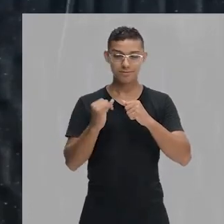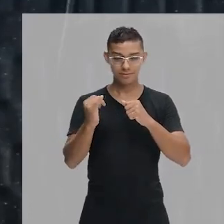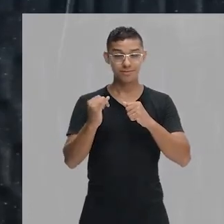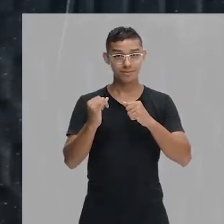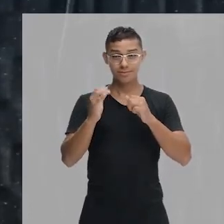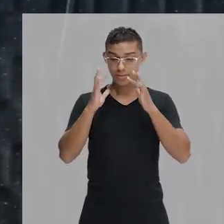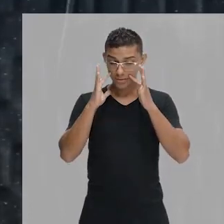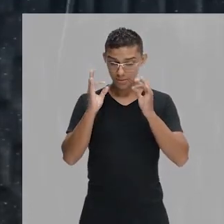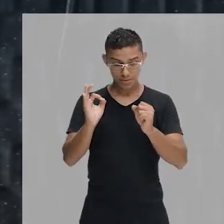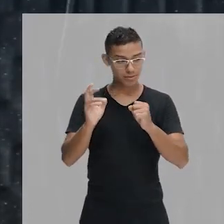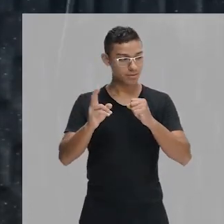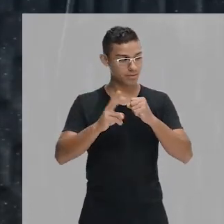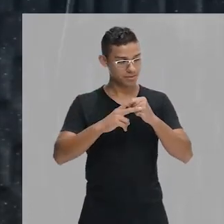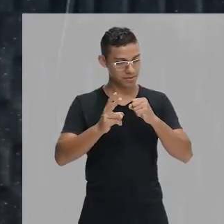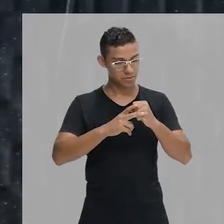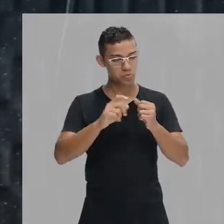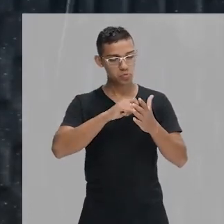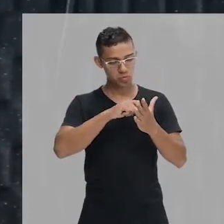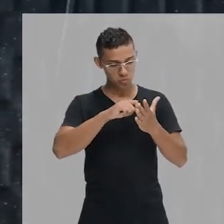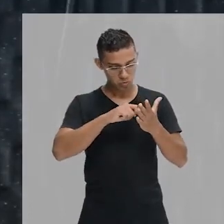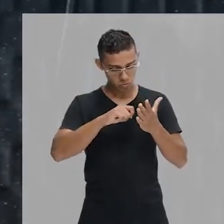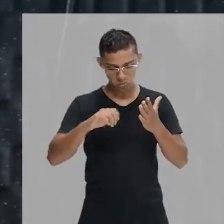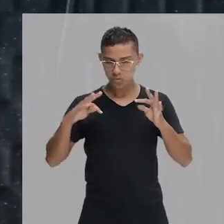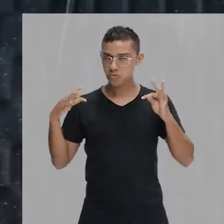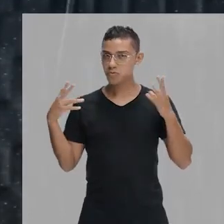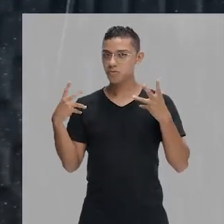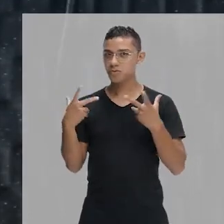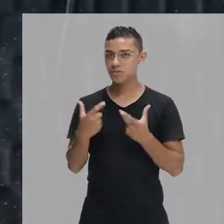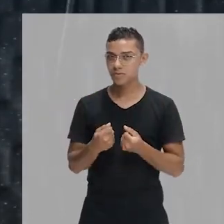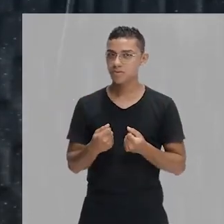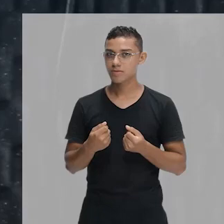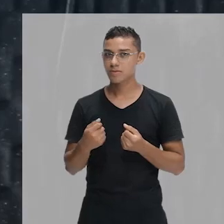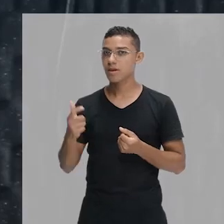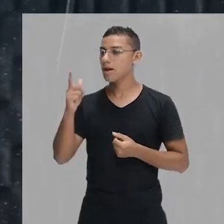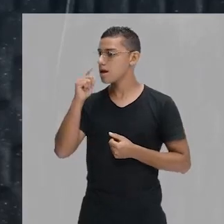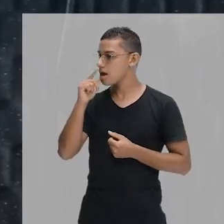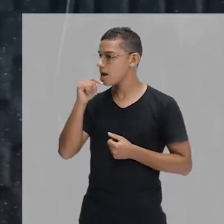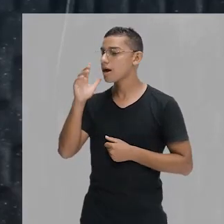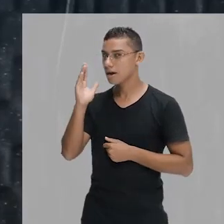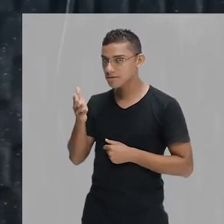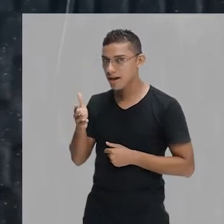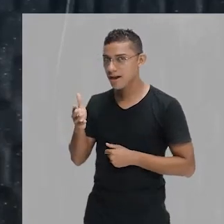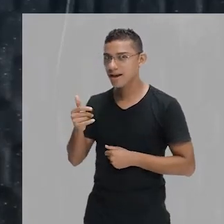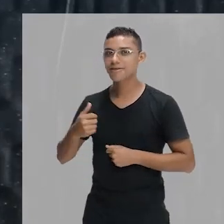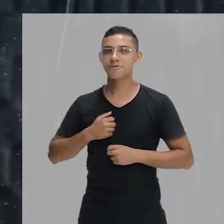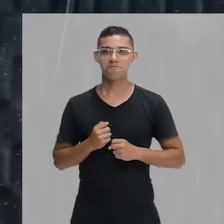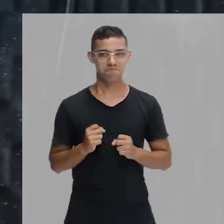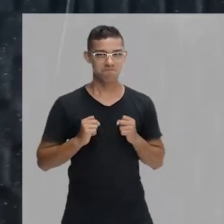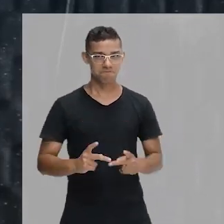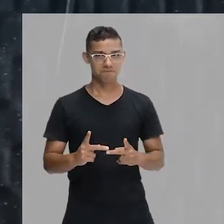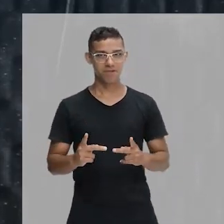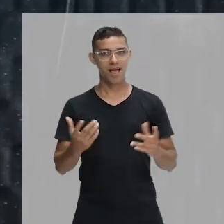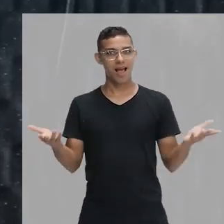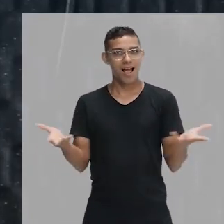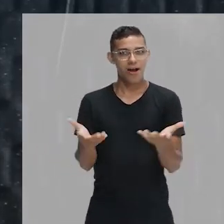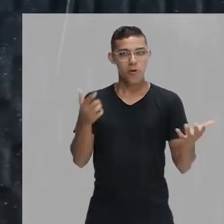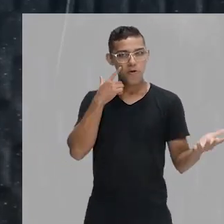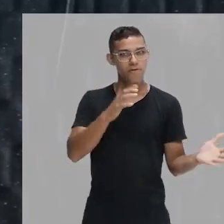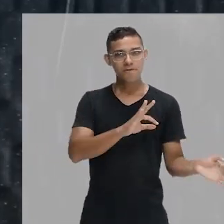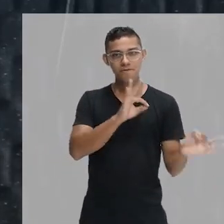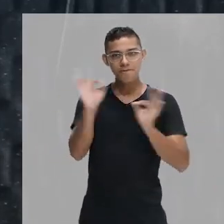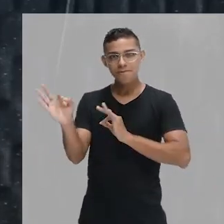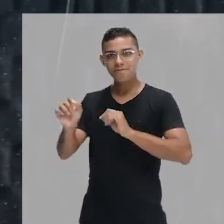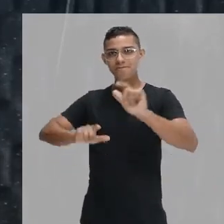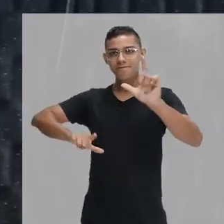prestar atenção, fazer todas as anotações. Já estão aí, já tomaram uma aguinha? Beleza? Então, acompanhe-nos aqui na